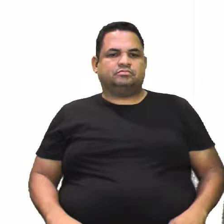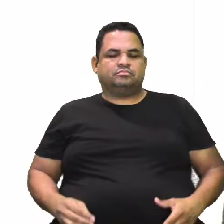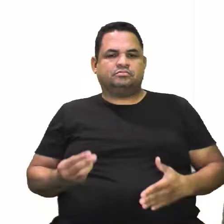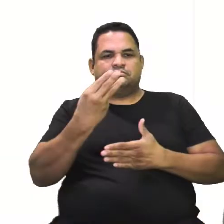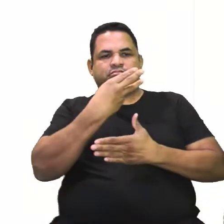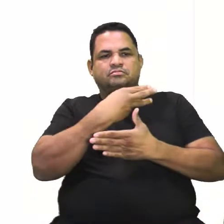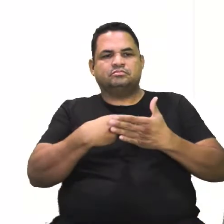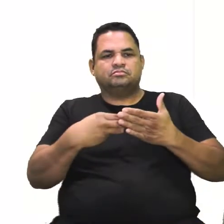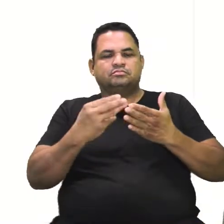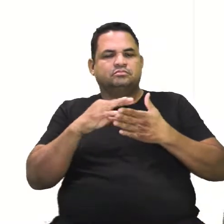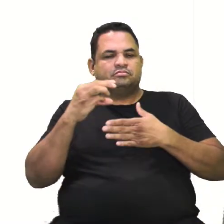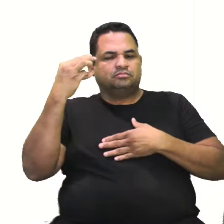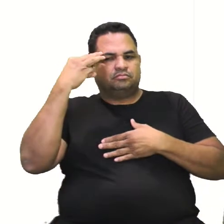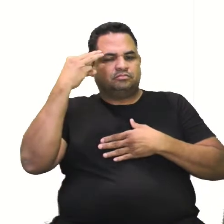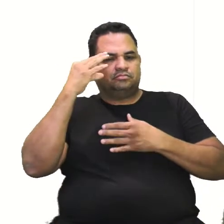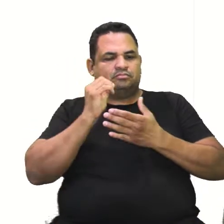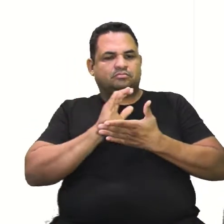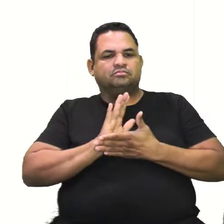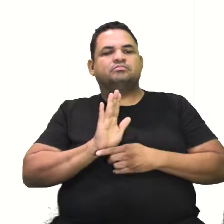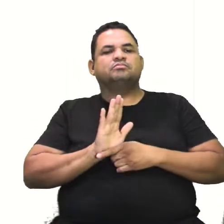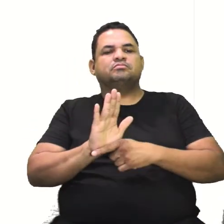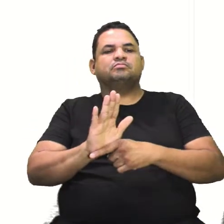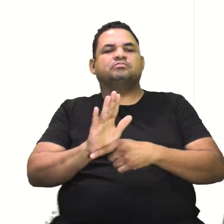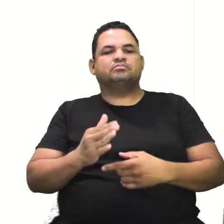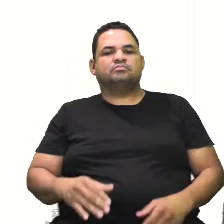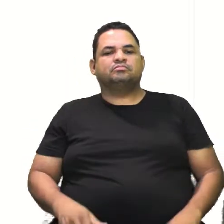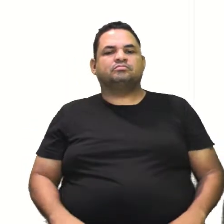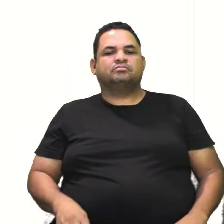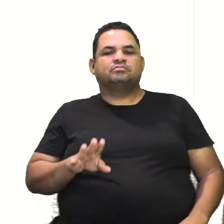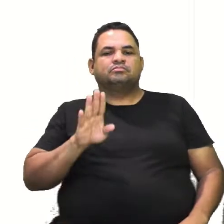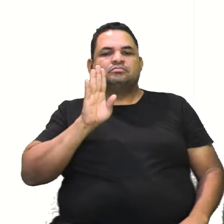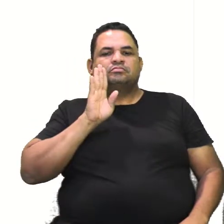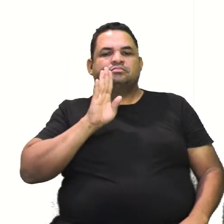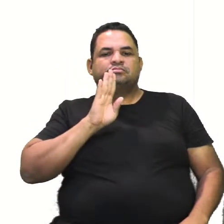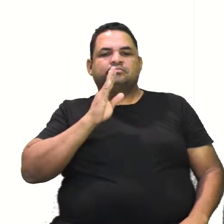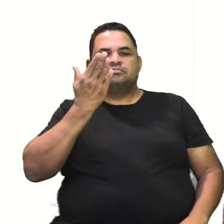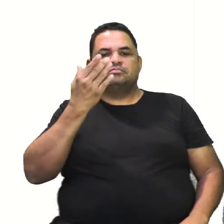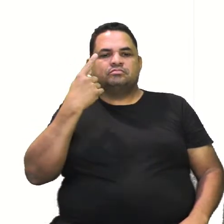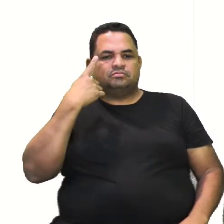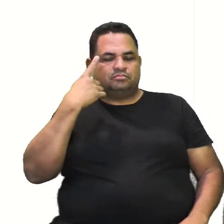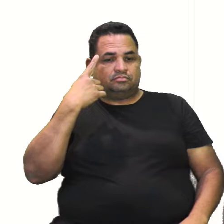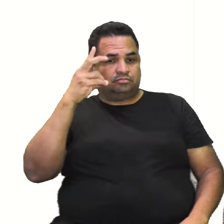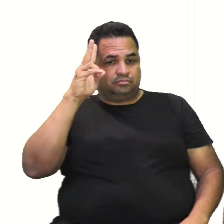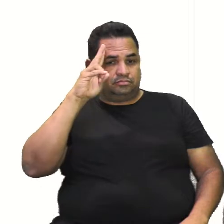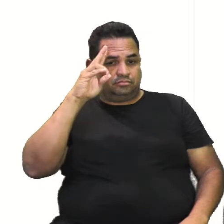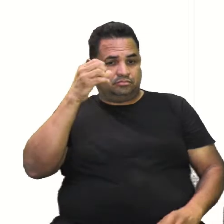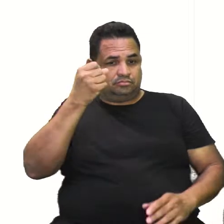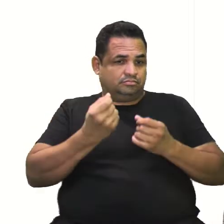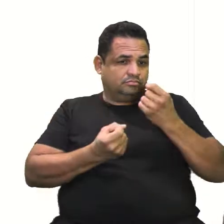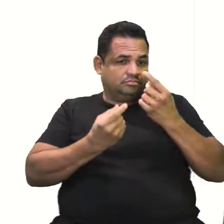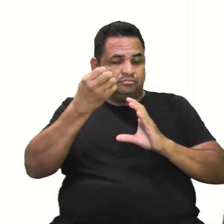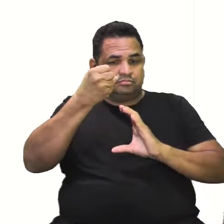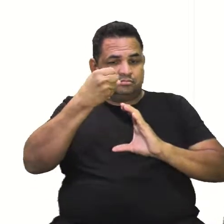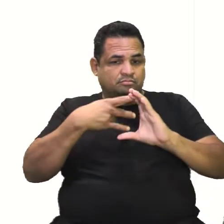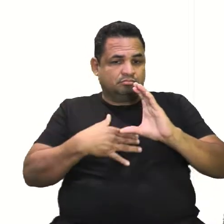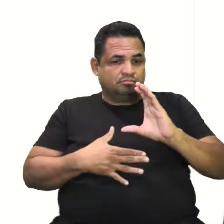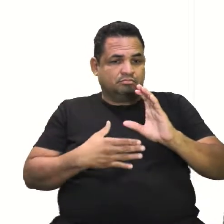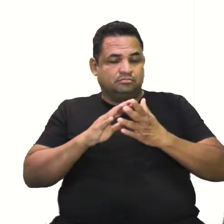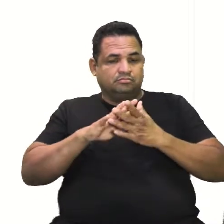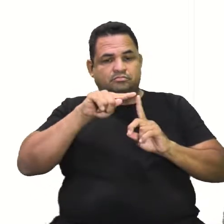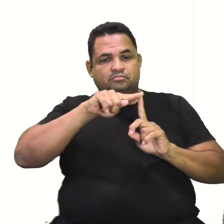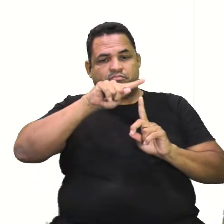mapa mental aqui para ajudar no negócio, vamos lá. Olha, isso ficou bem legal, né? Porque aqui nós vamos rever algumas características que